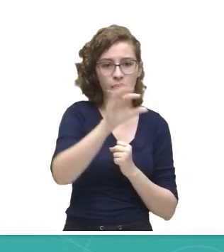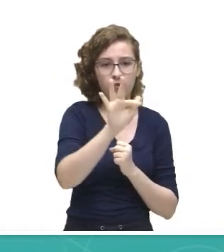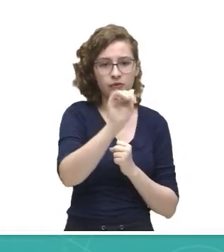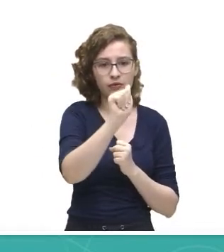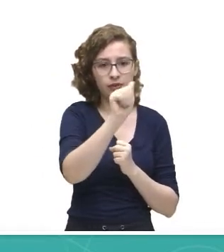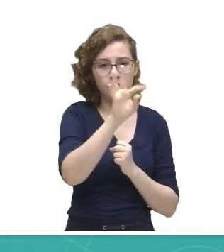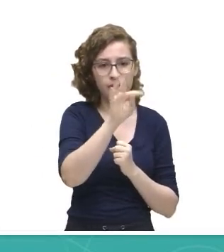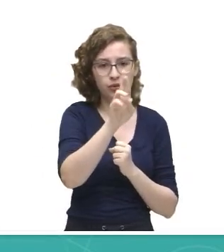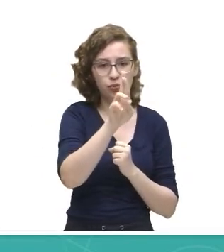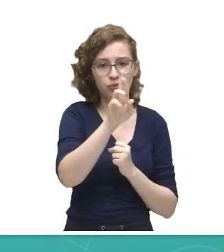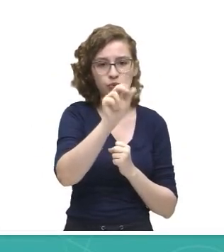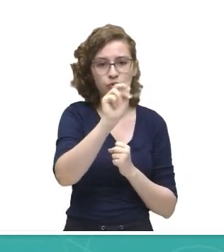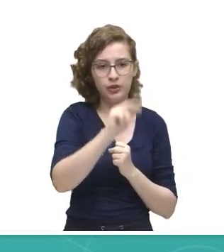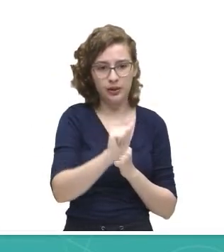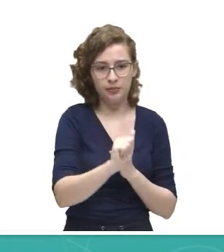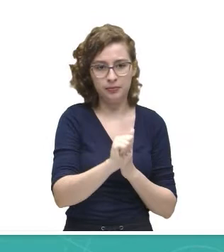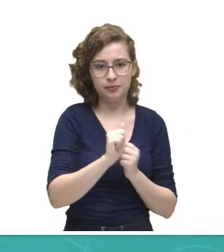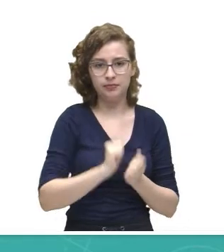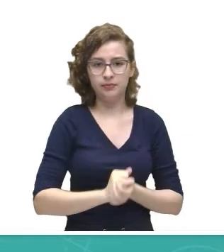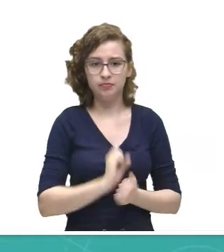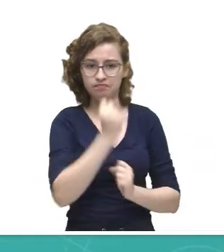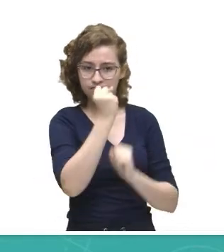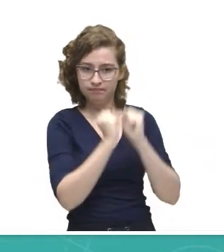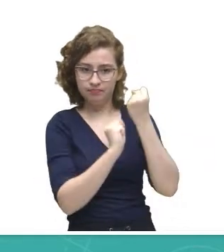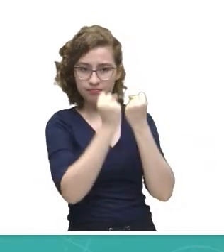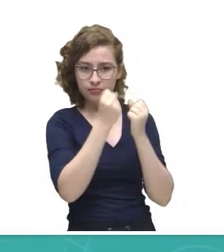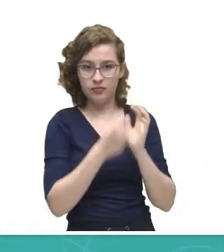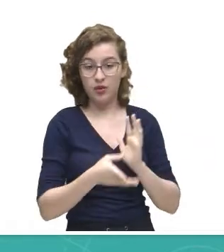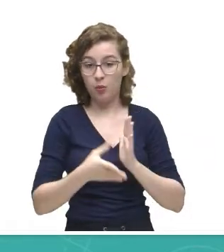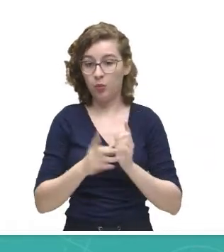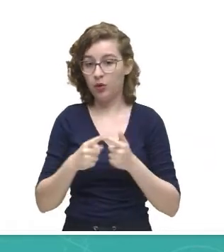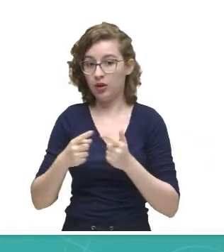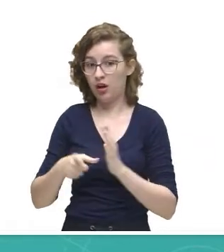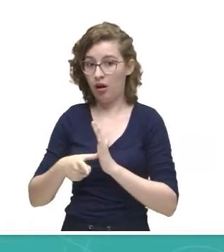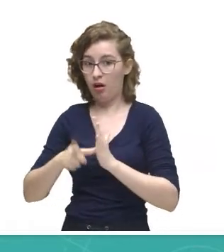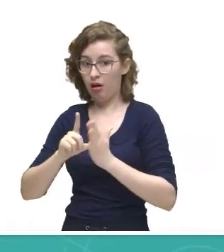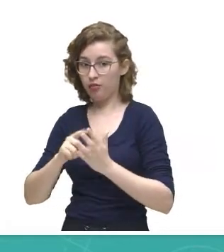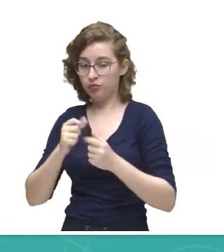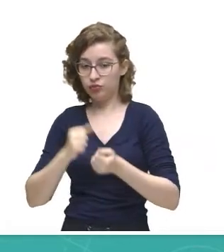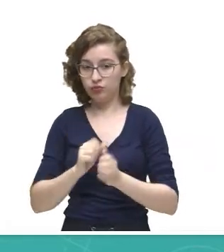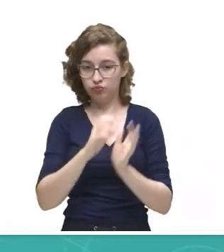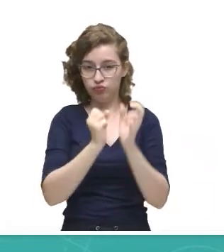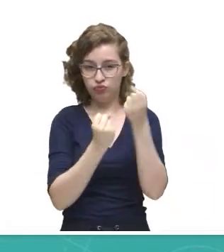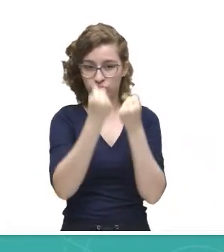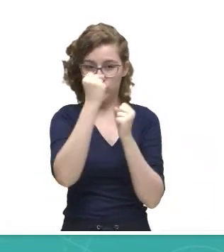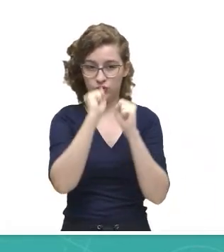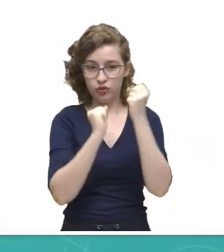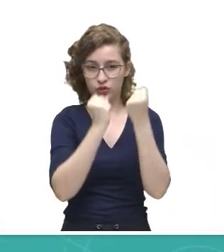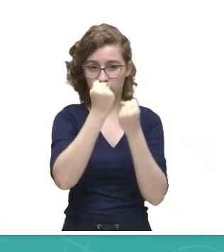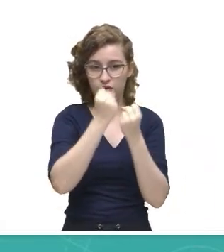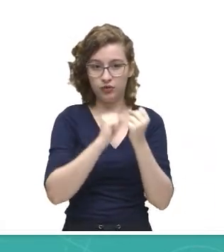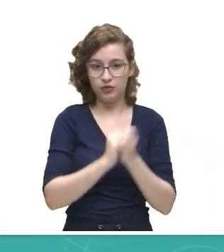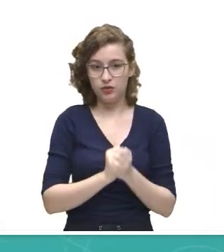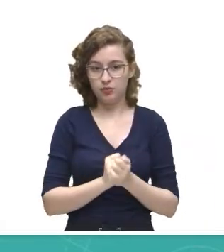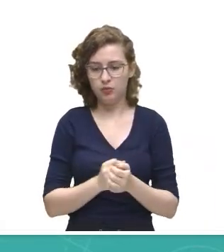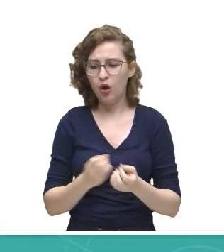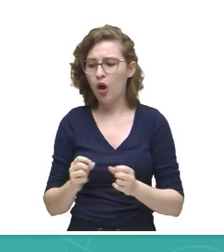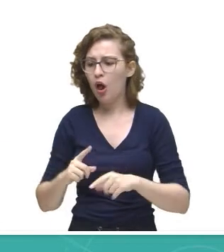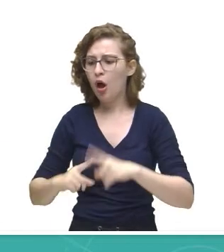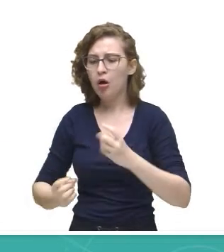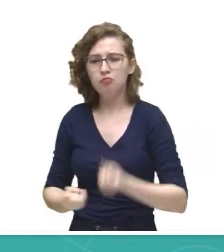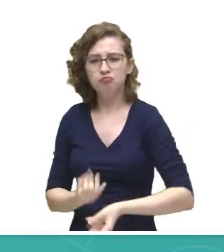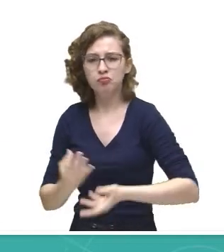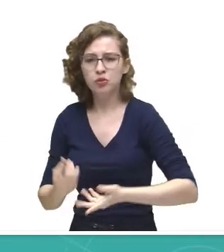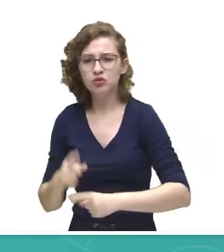mecanização da mão de obra. Antes da industrialização, a produção era realizada em oficinas. Lembra que eu falei